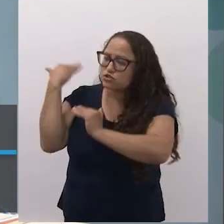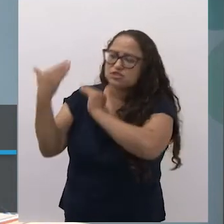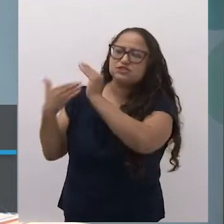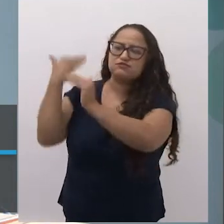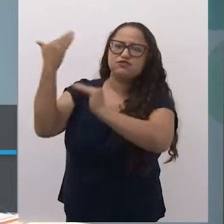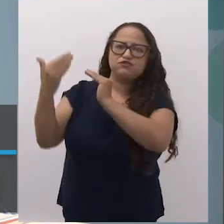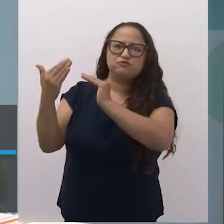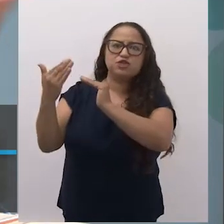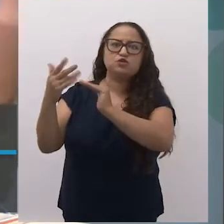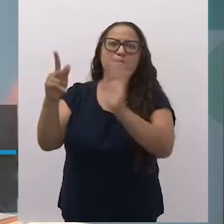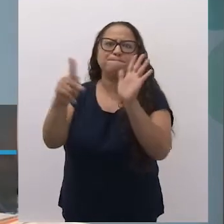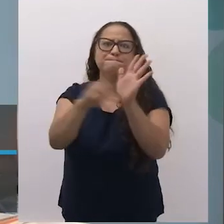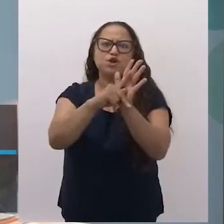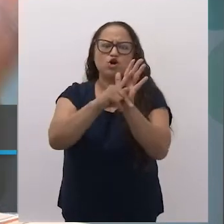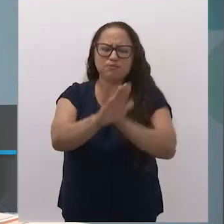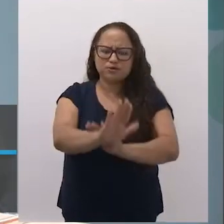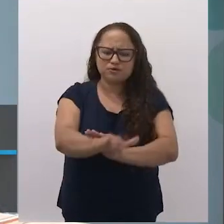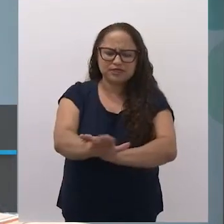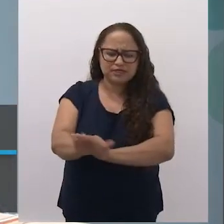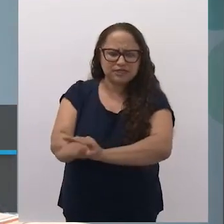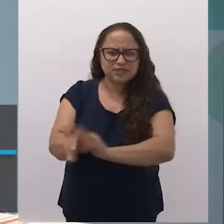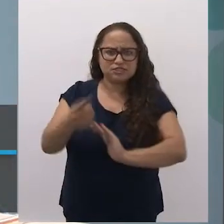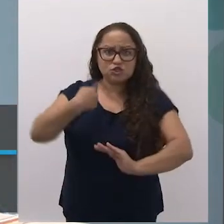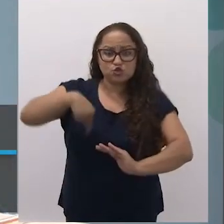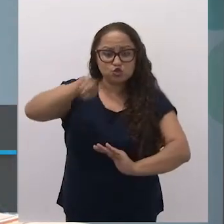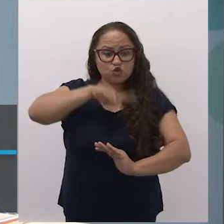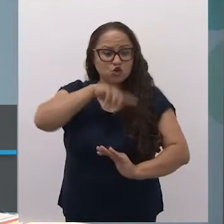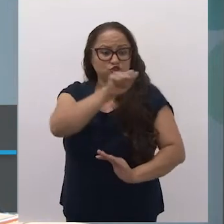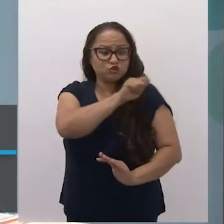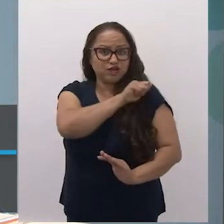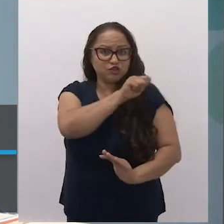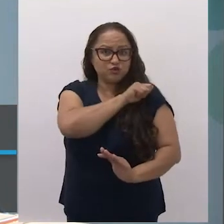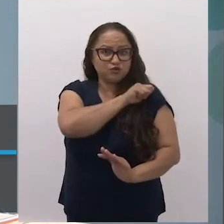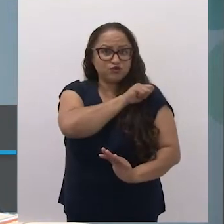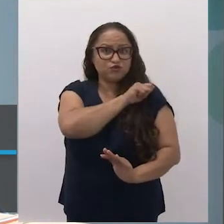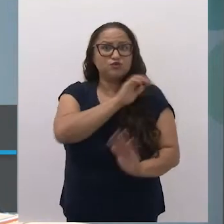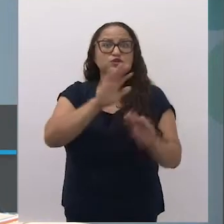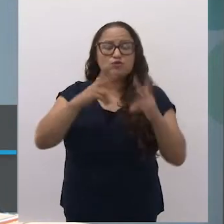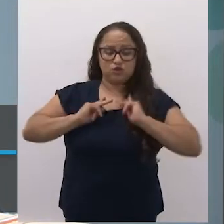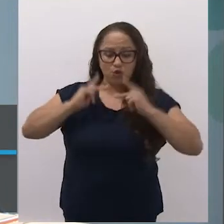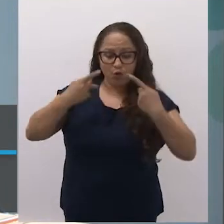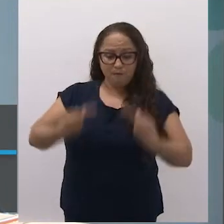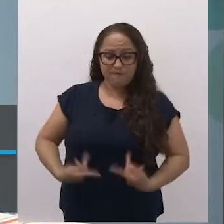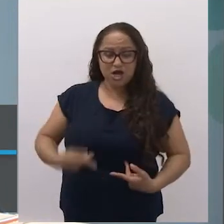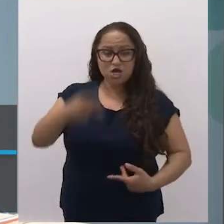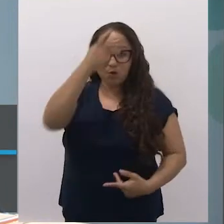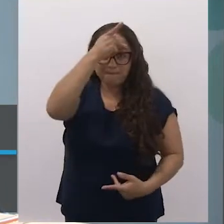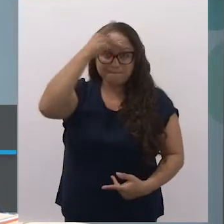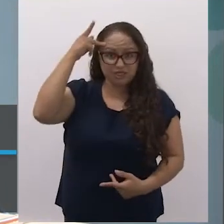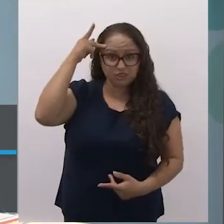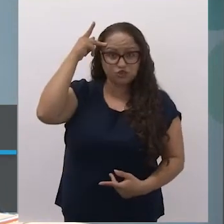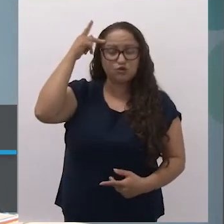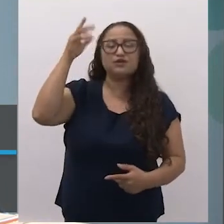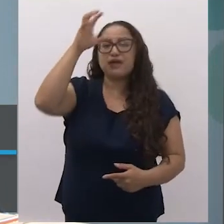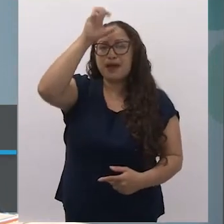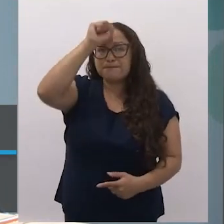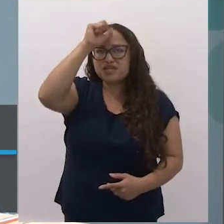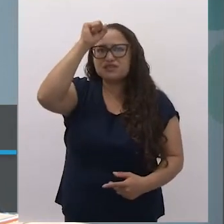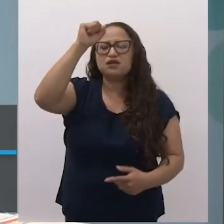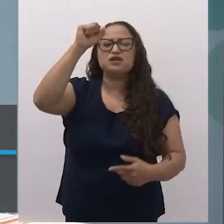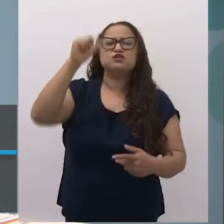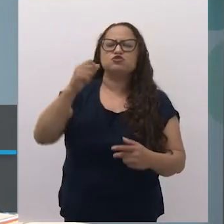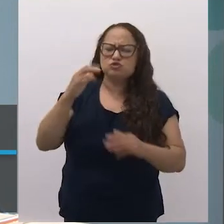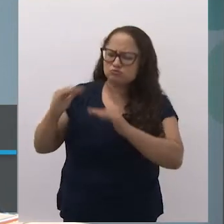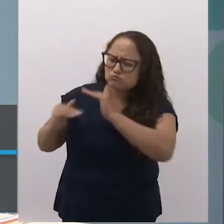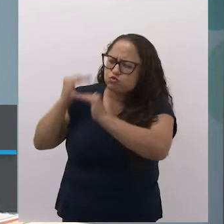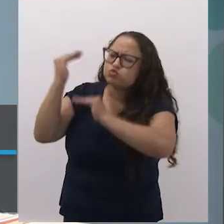da criança, do nosso estudante enquanto ser humano, enquanto pessoa que está aprendendo, está